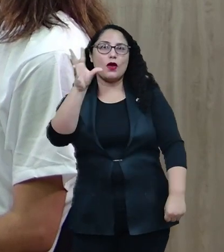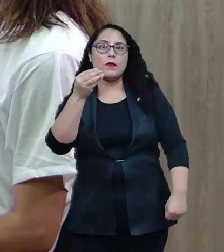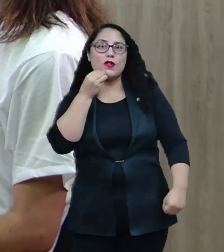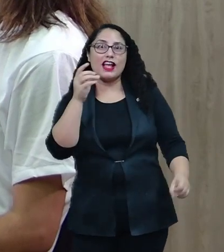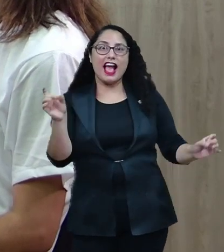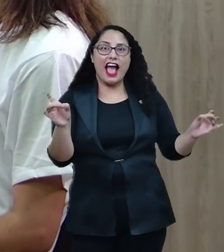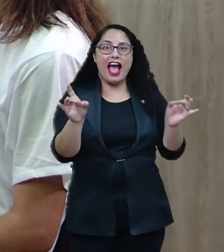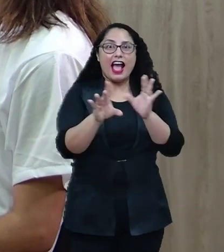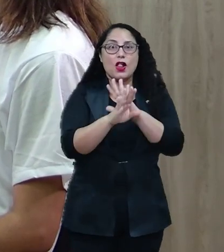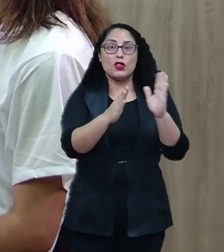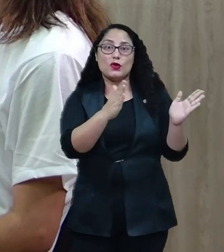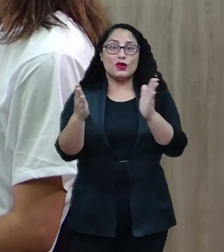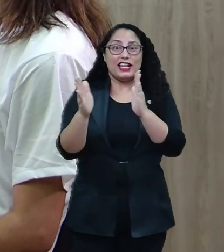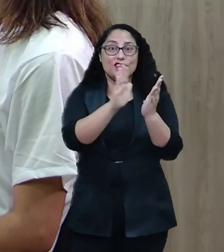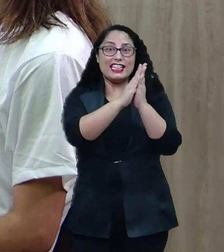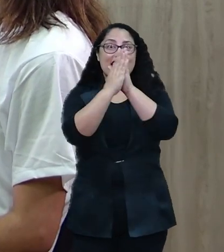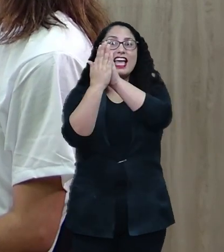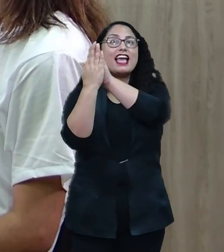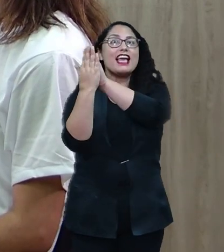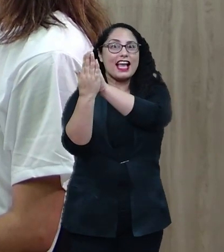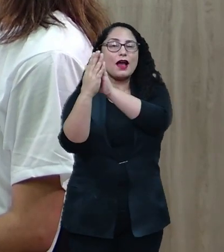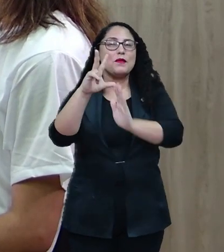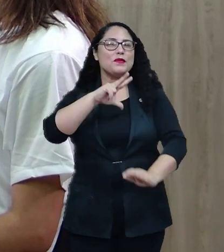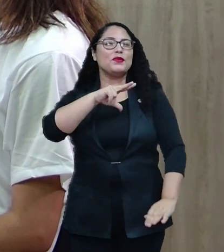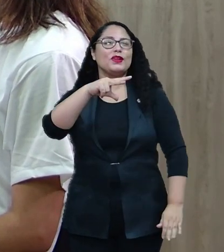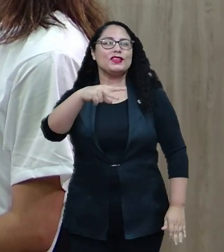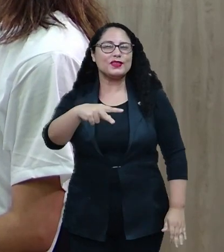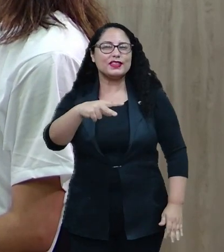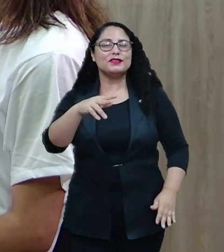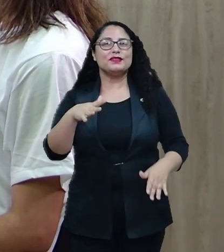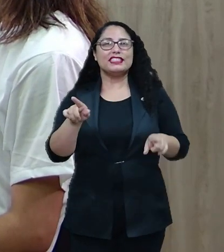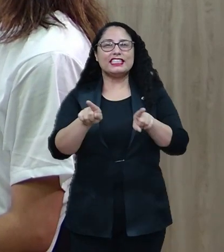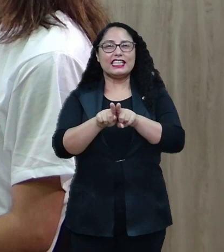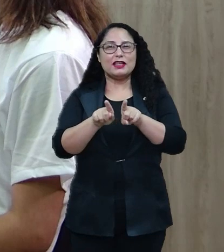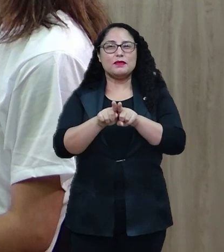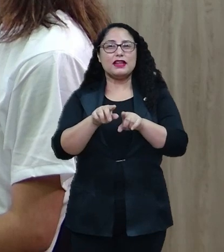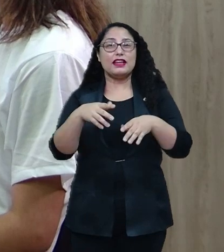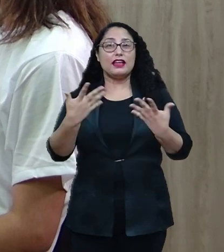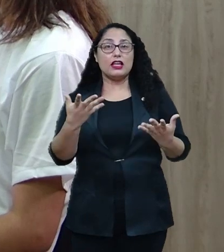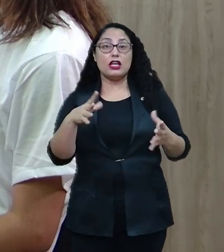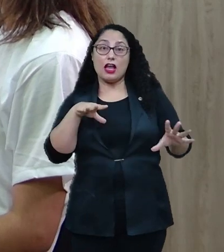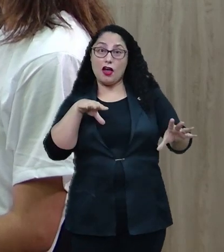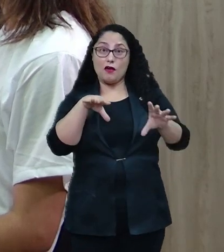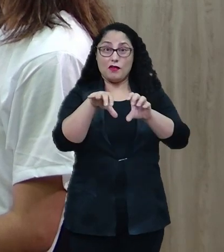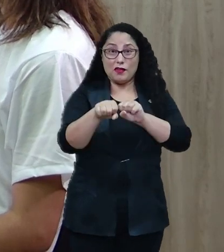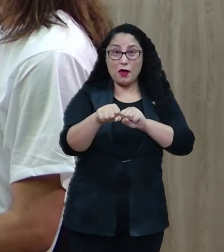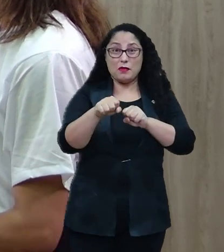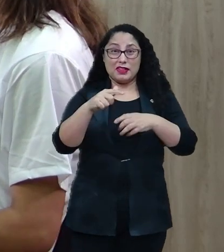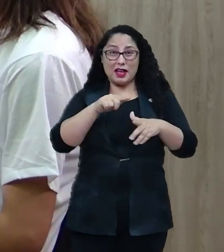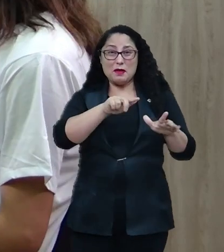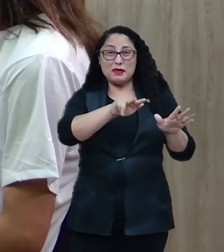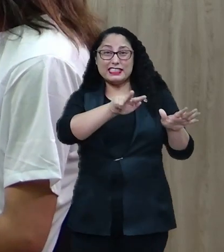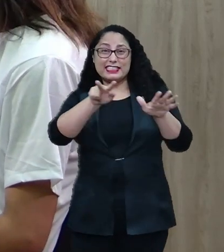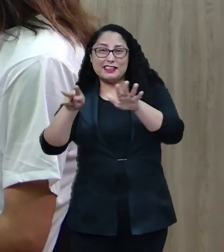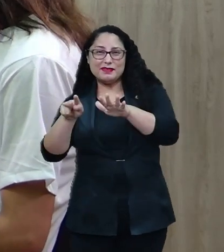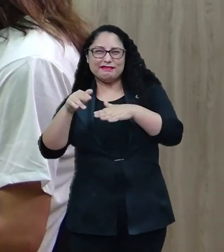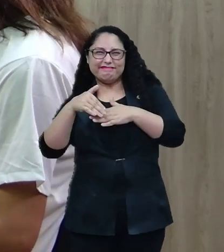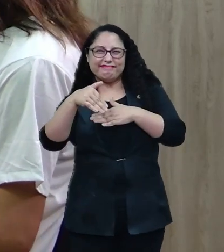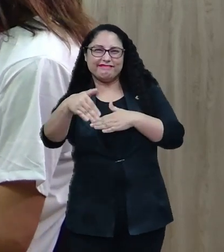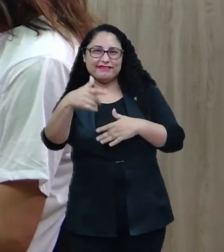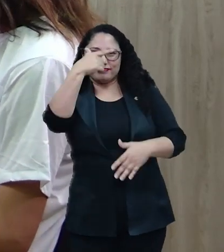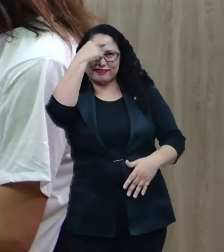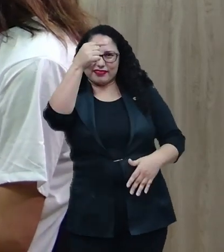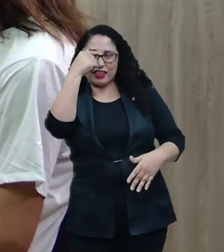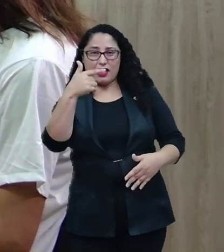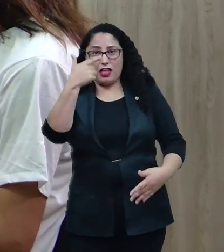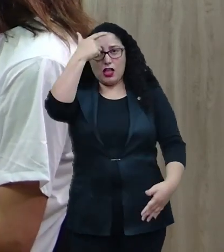meu curso durante um intercâmbio em Portugal e colo grau na semana que vem. Sou o Lucas, tenho